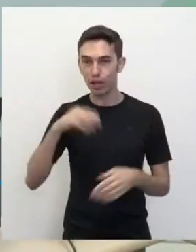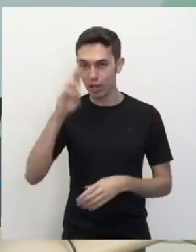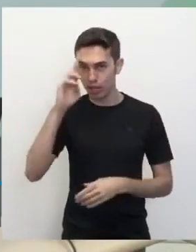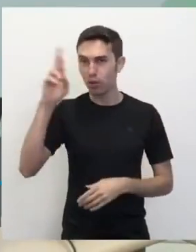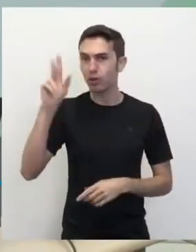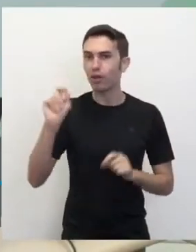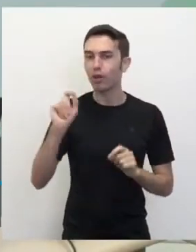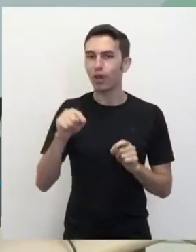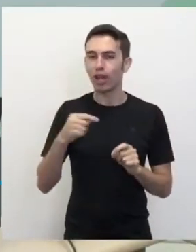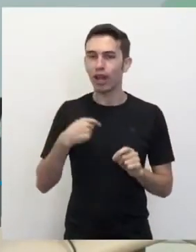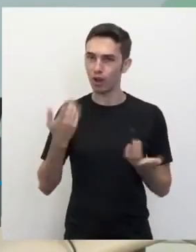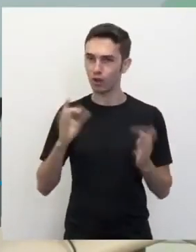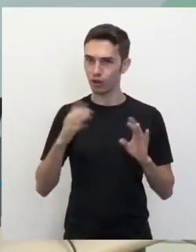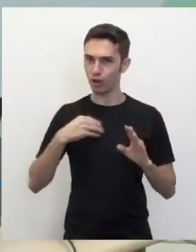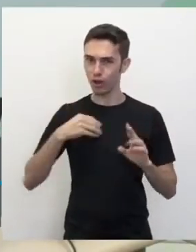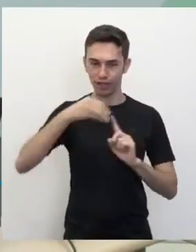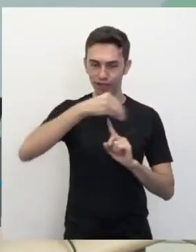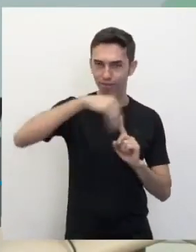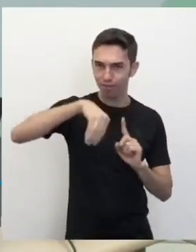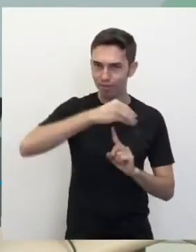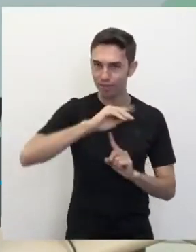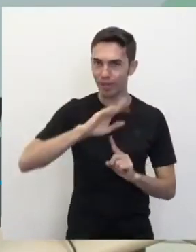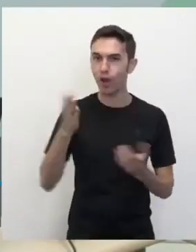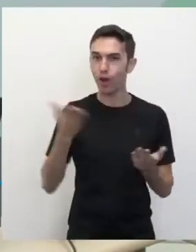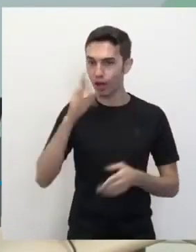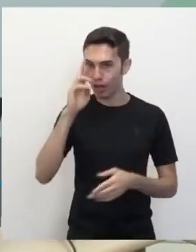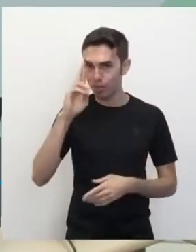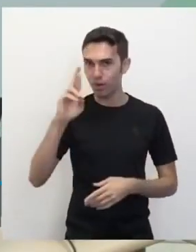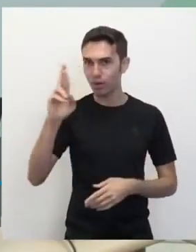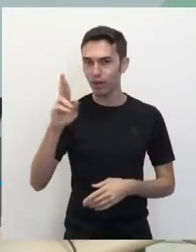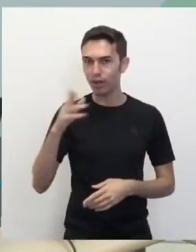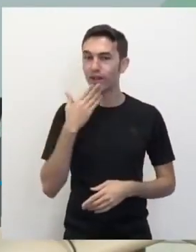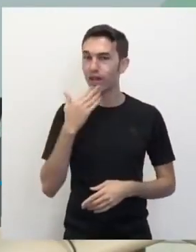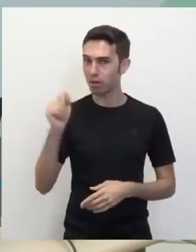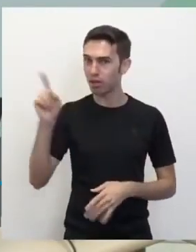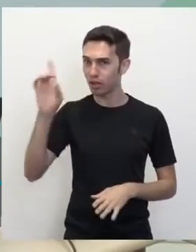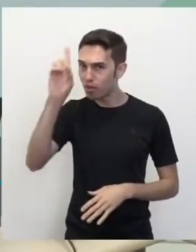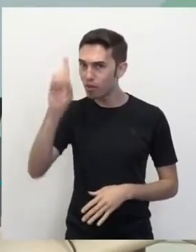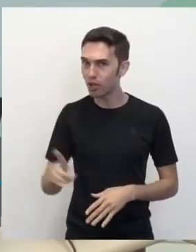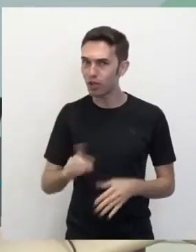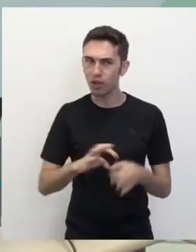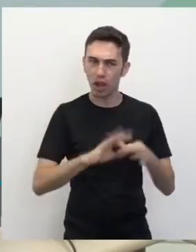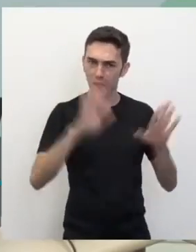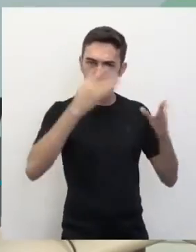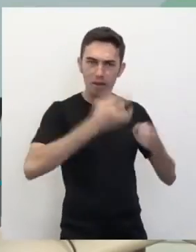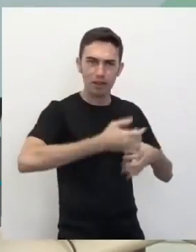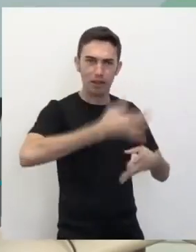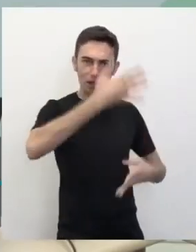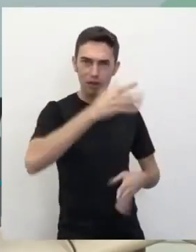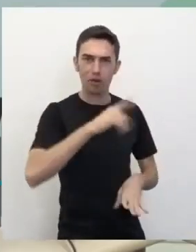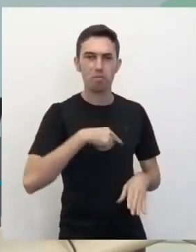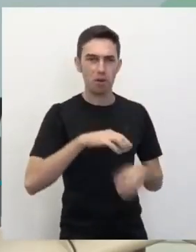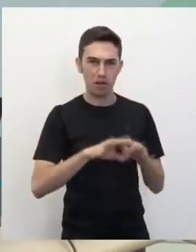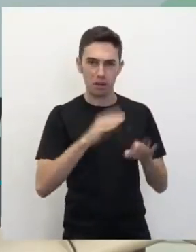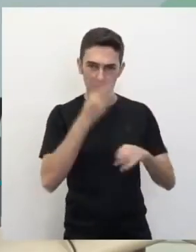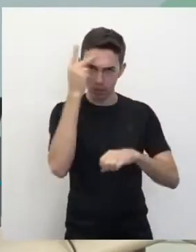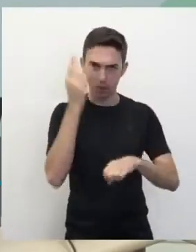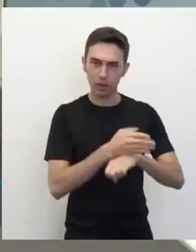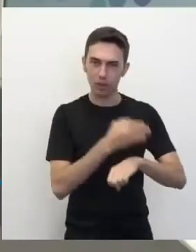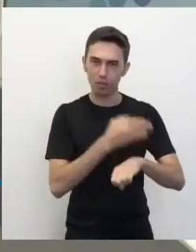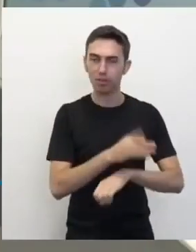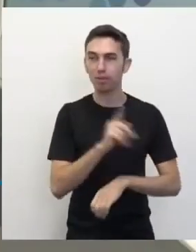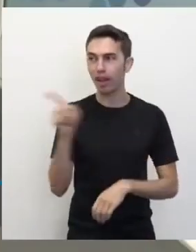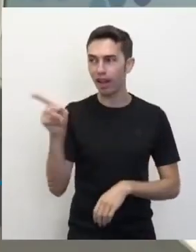tô aqui para ver a interação no chat aí de vocês. Vou já até pedir pro diretor, já pode até abrir o chat aí para todo mundo participar. Professora